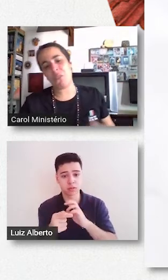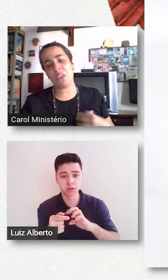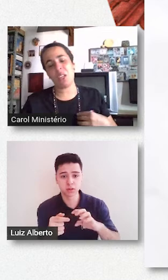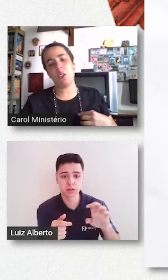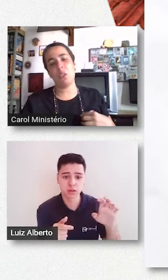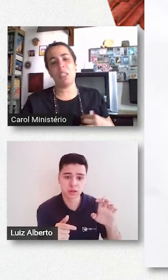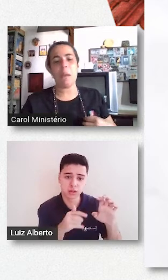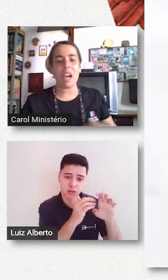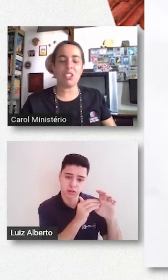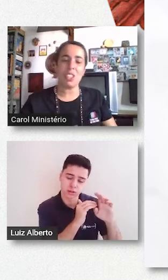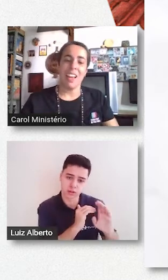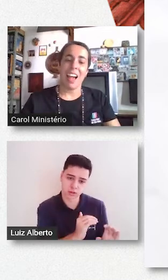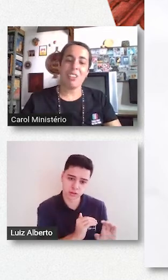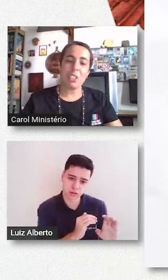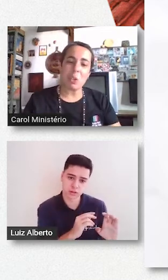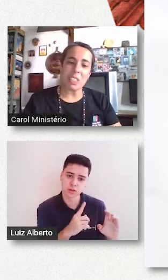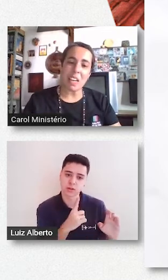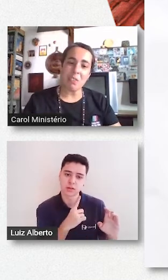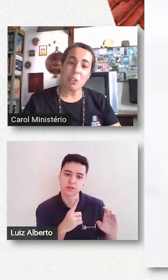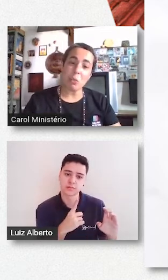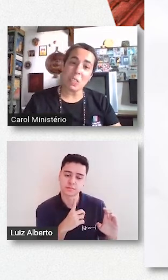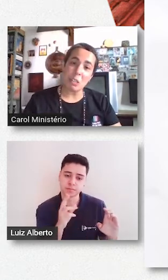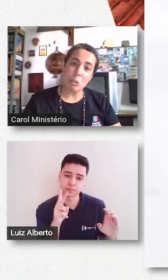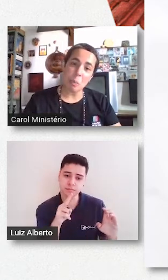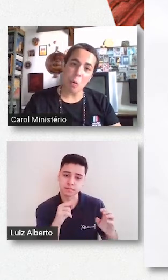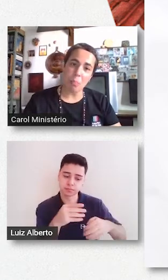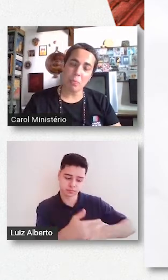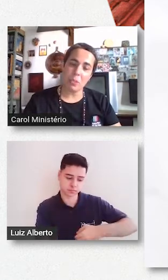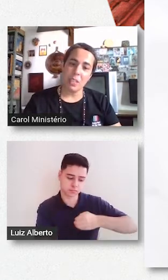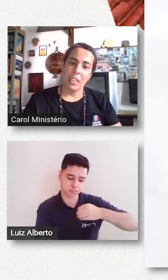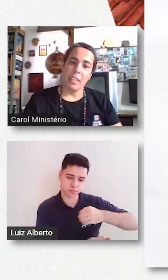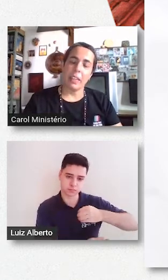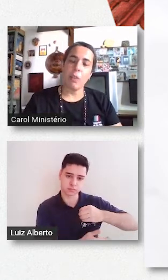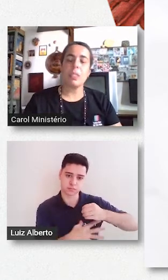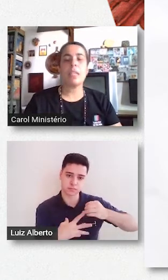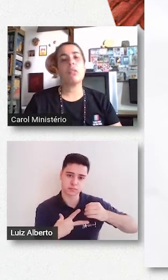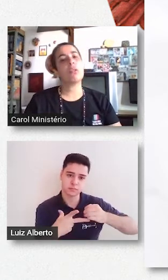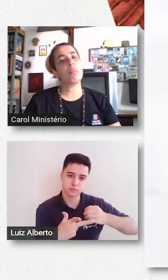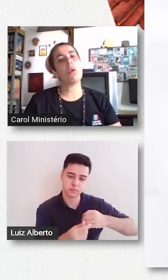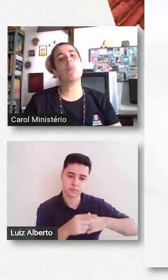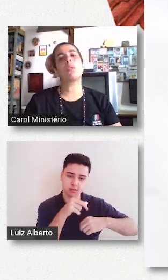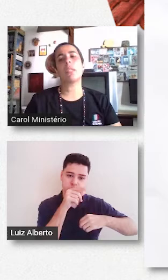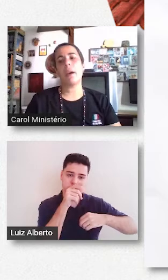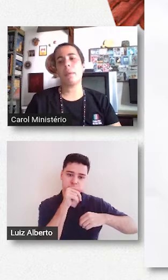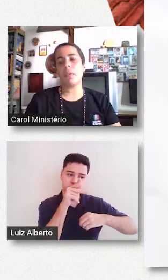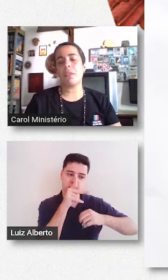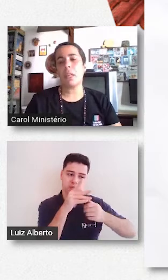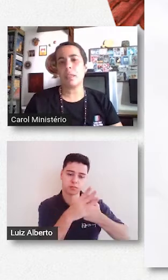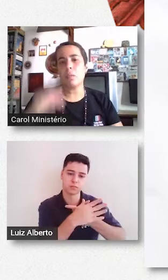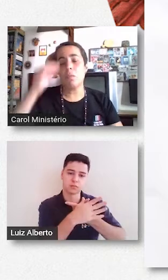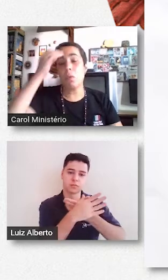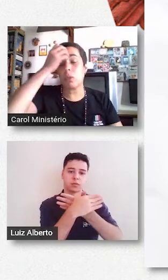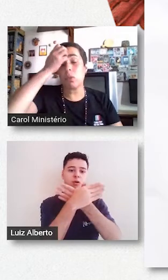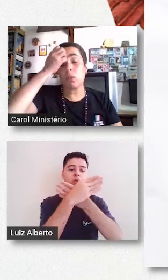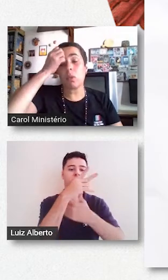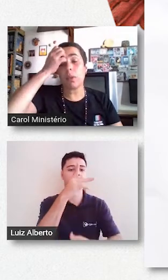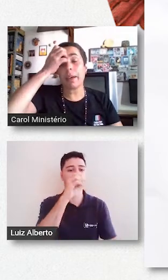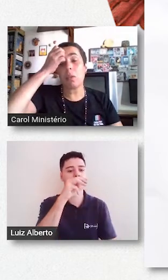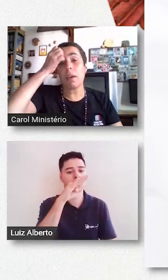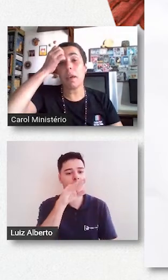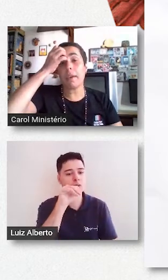parte inferior da imagem, a gente consegue ver o cesto de pombos. Né? O cesto de pombos é uma referência